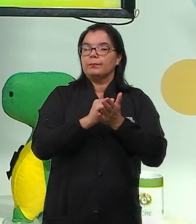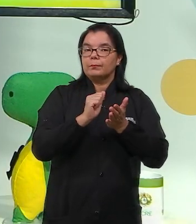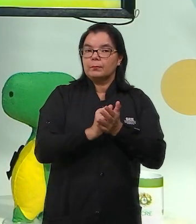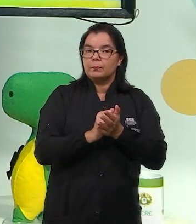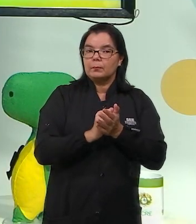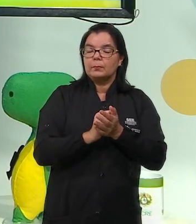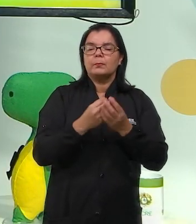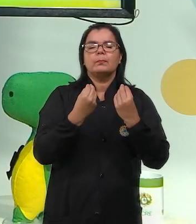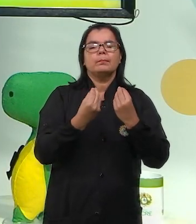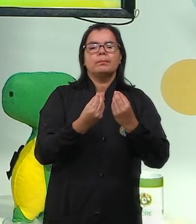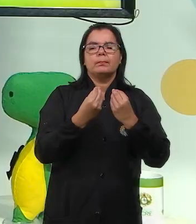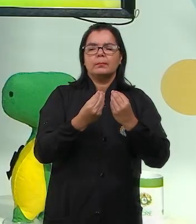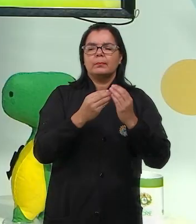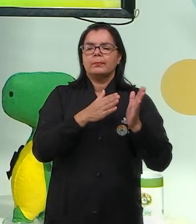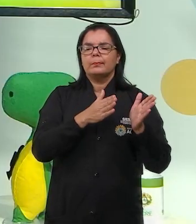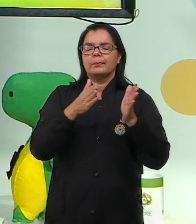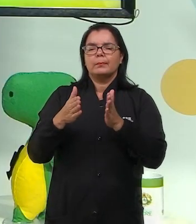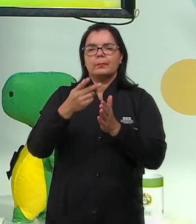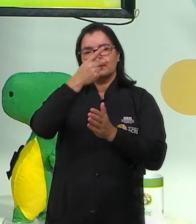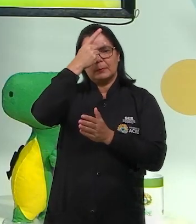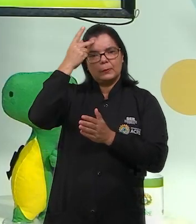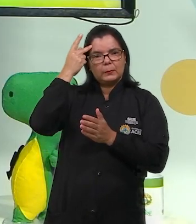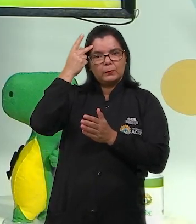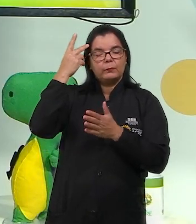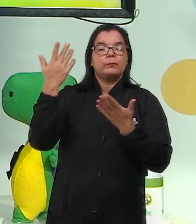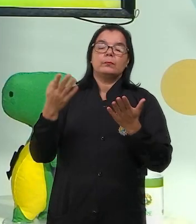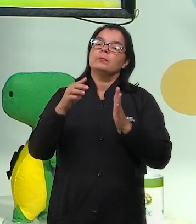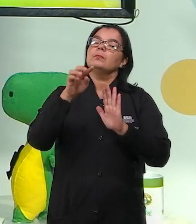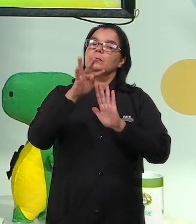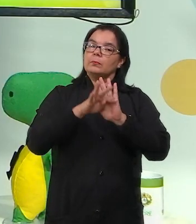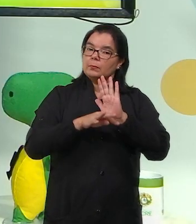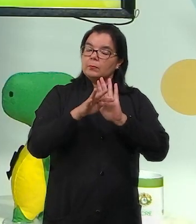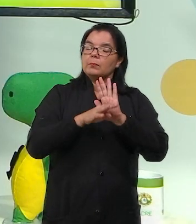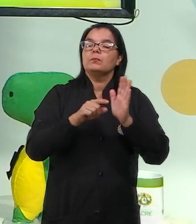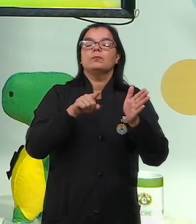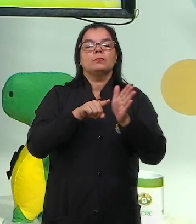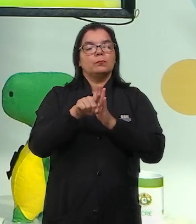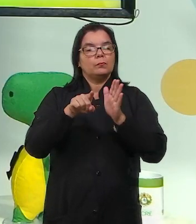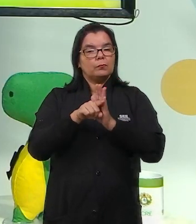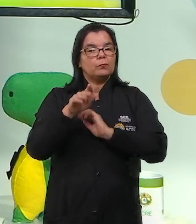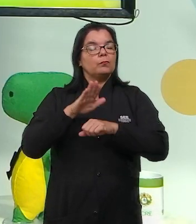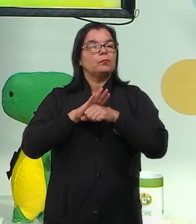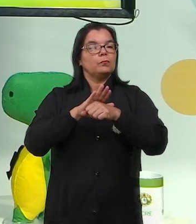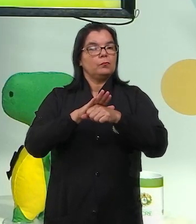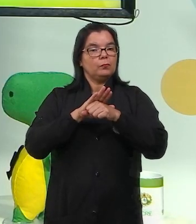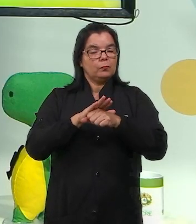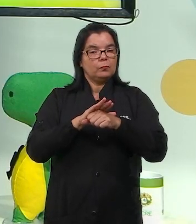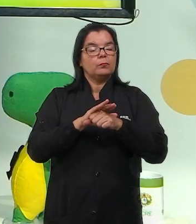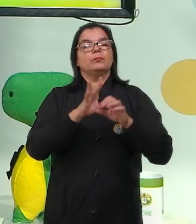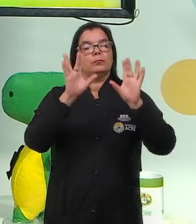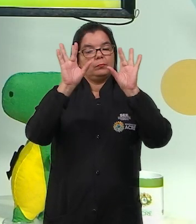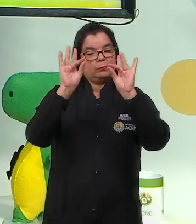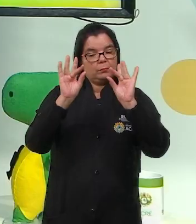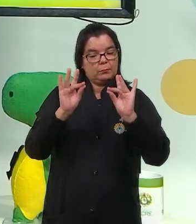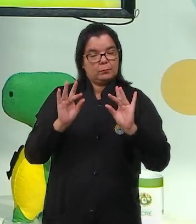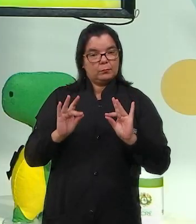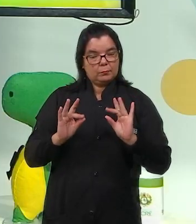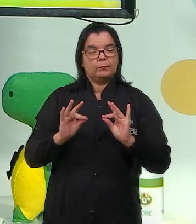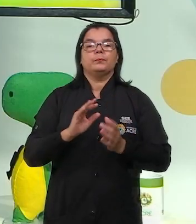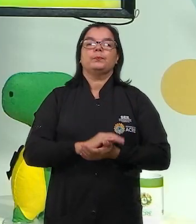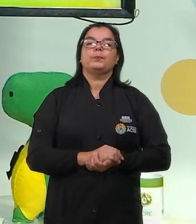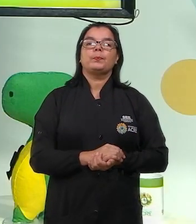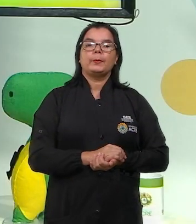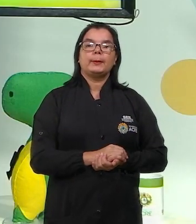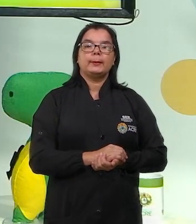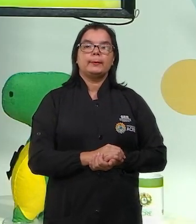escreveu? Para quem é direcionado esse texto? Então, essas perguntas também ajudam vocês nesse mapeamento, nessa relação de